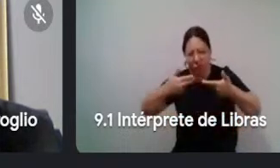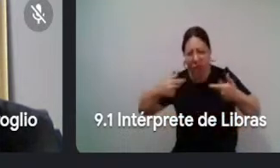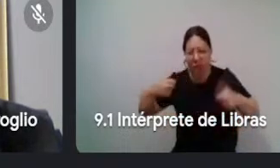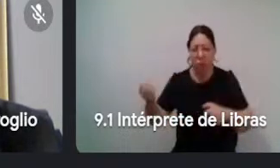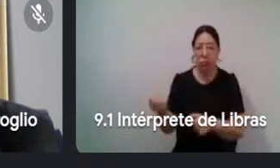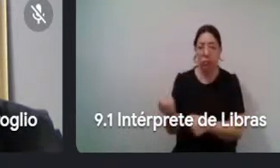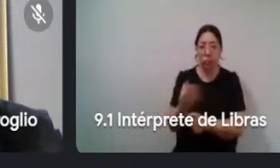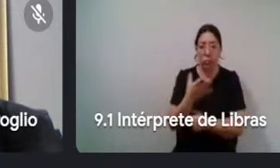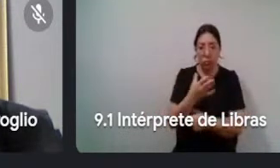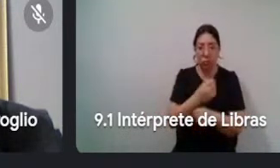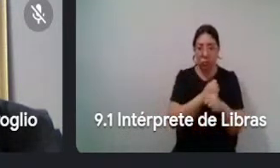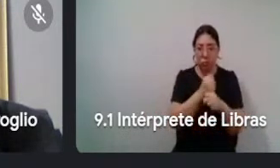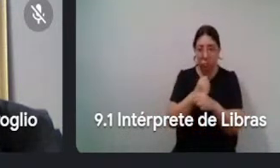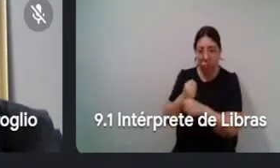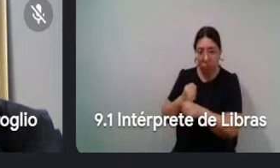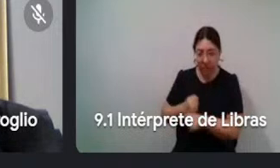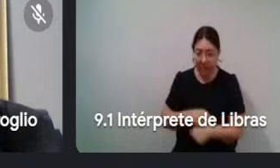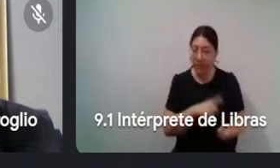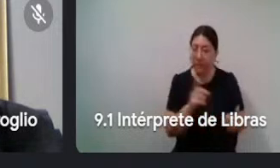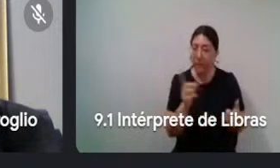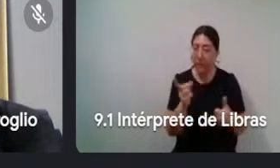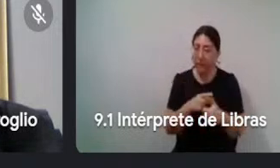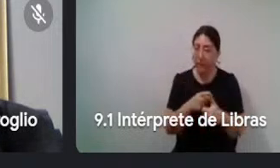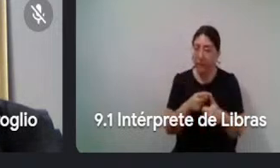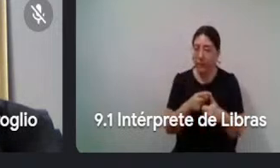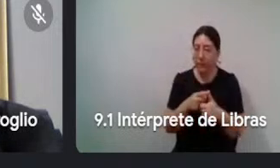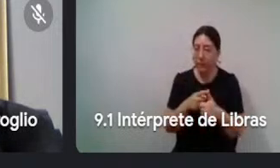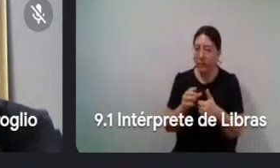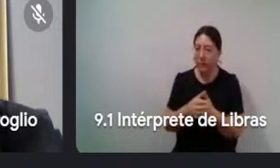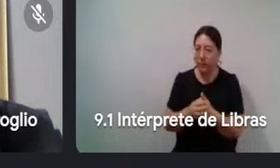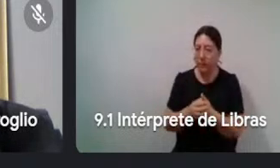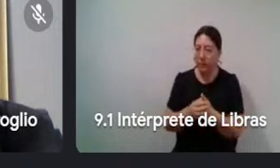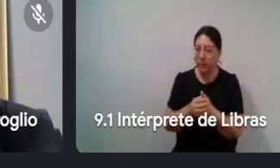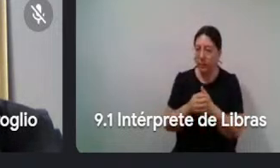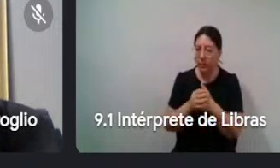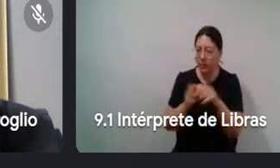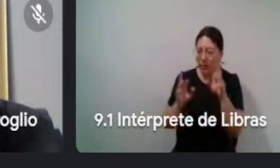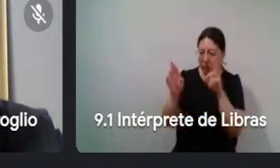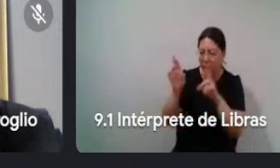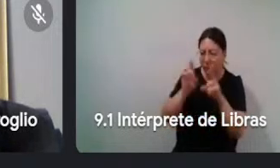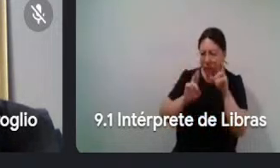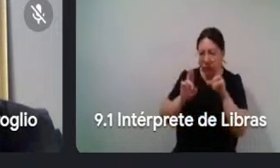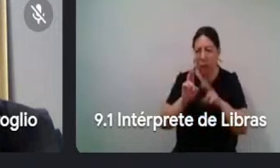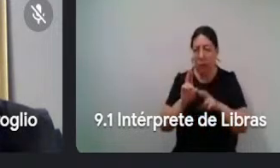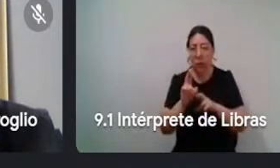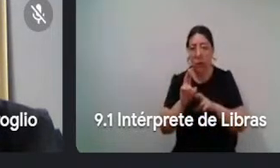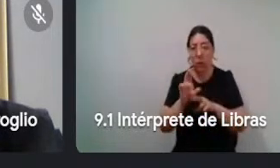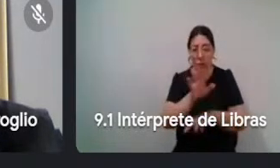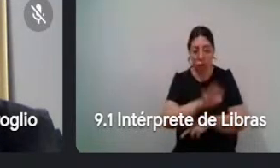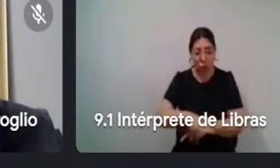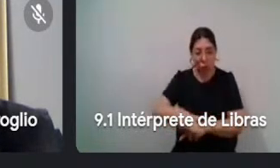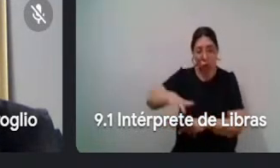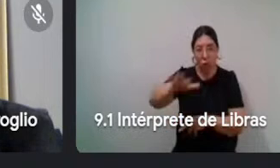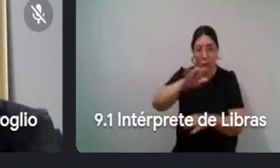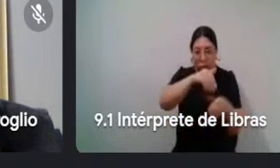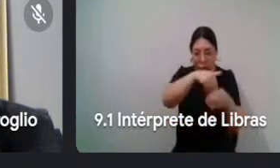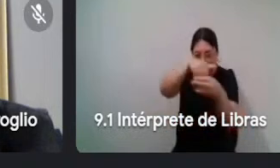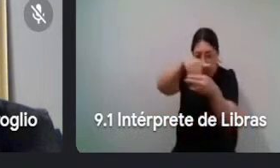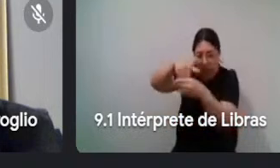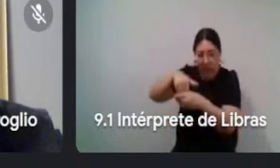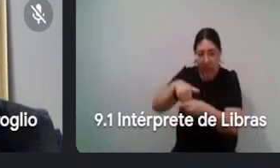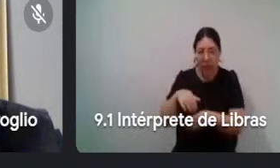cito: inspeção em 28 das 33 zonas eleitorais do Estado, realização de